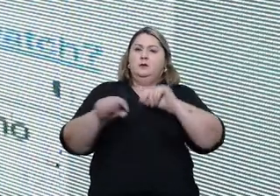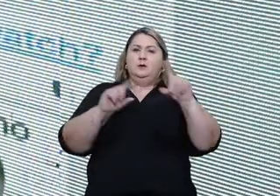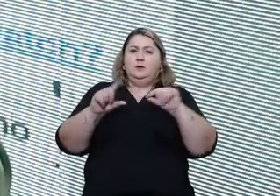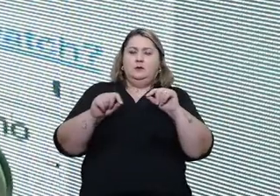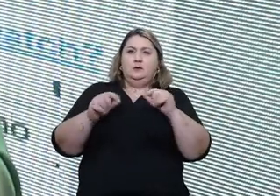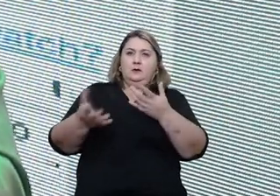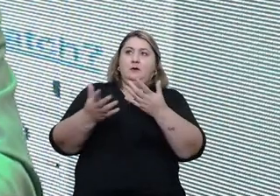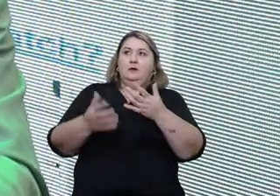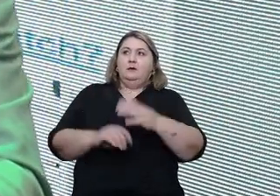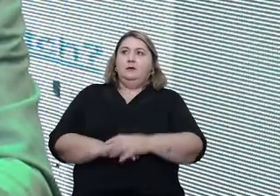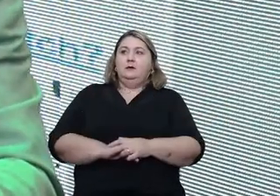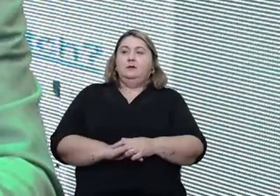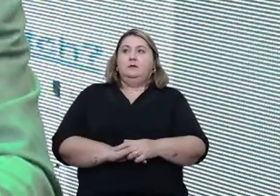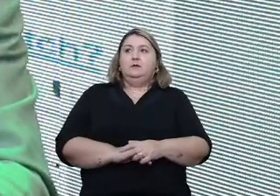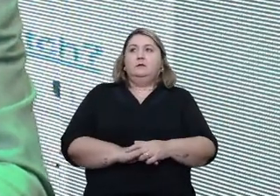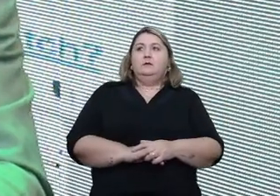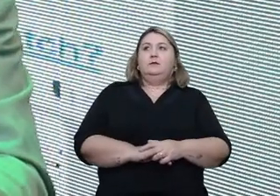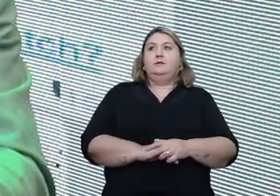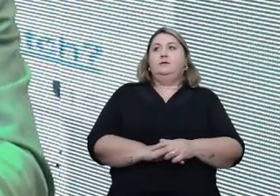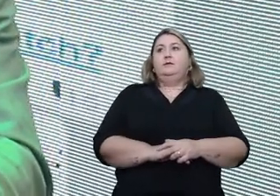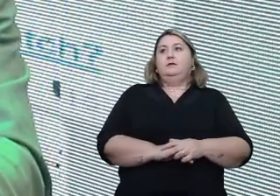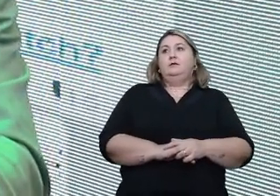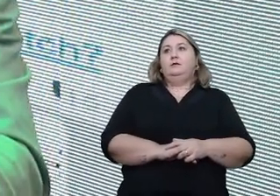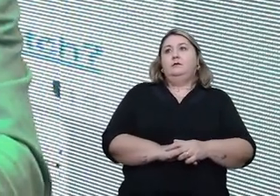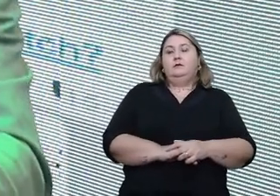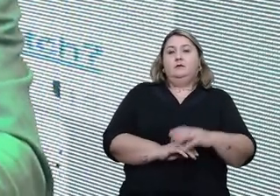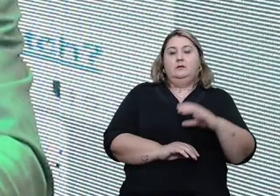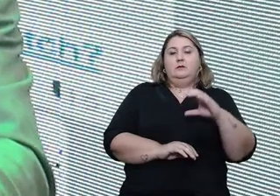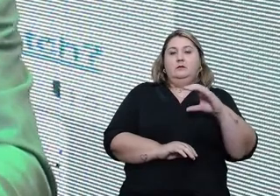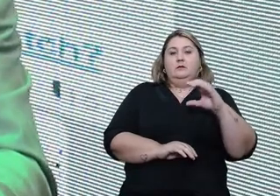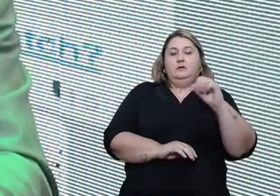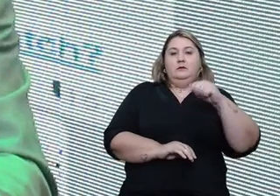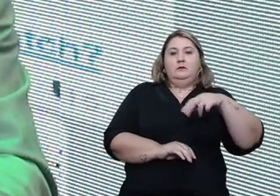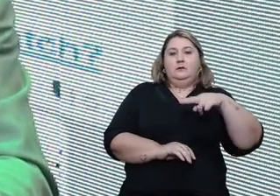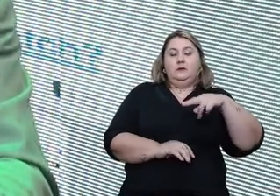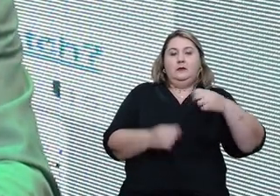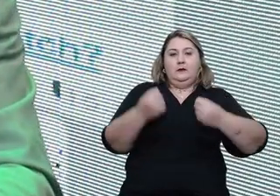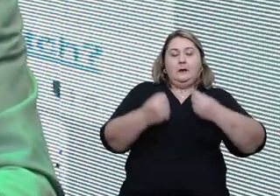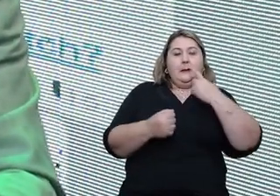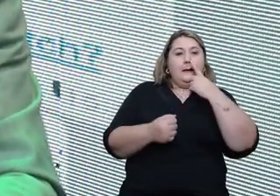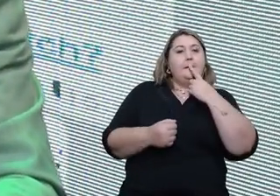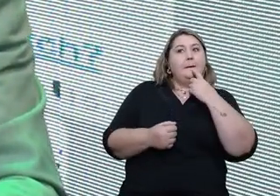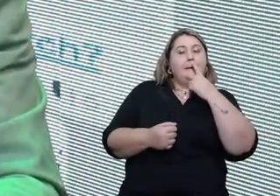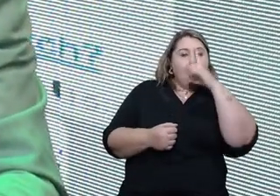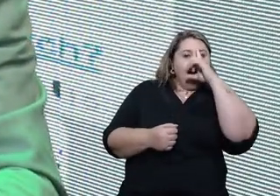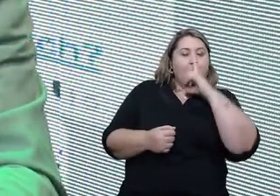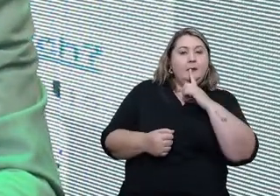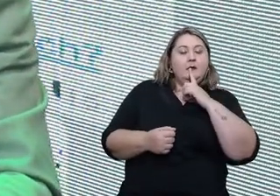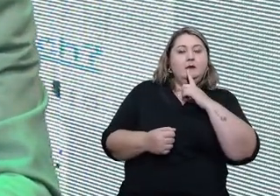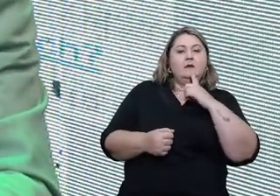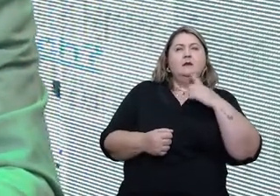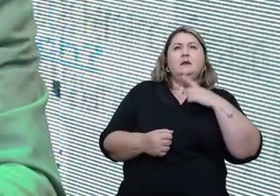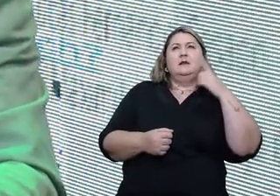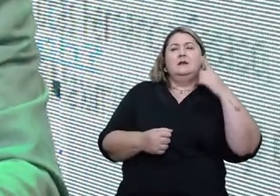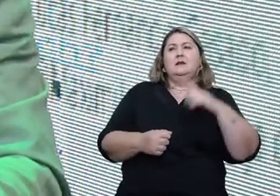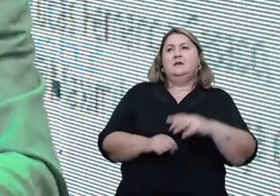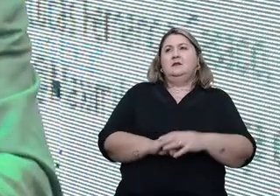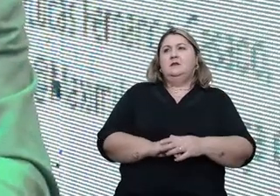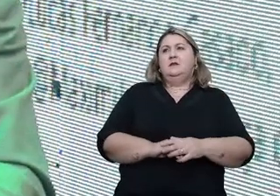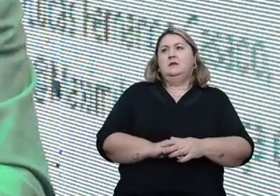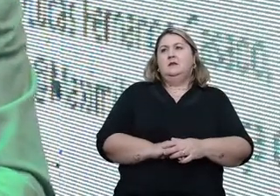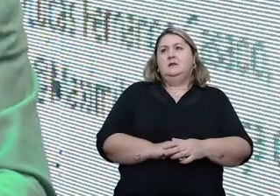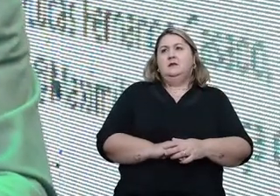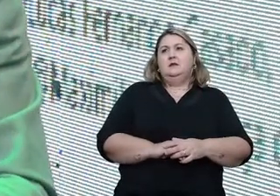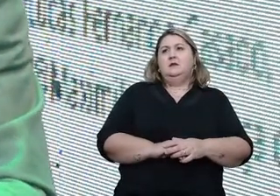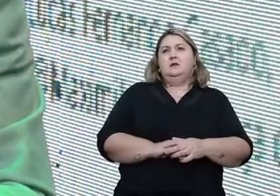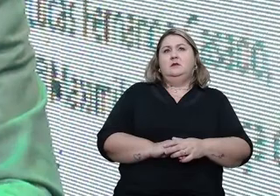Malu prepara aí do jeito que eles quiserem. A ordem não importa. Pediram Camaro Amarelo. Pediram Ela Aperta Minha Mente. Essa eu não